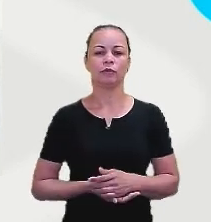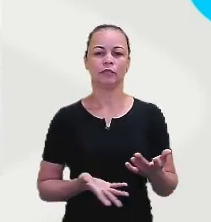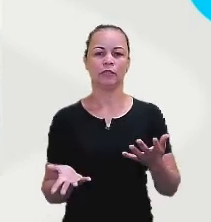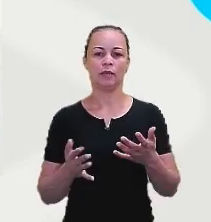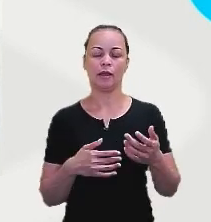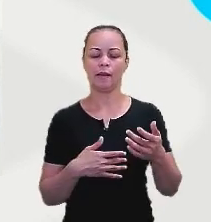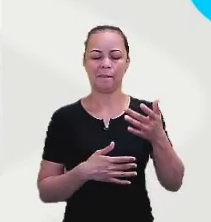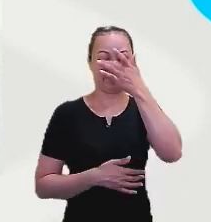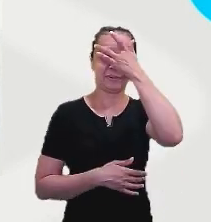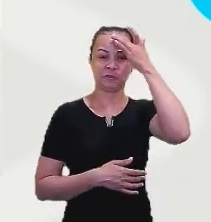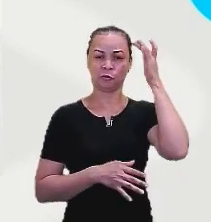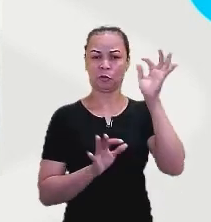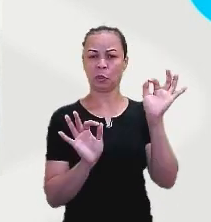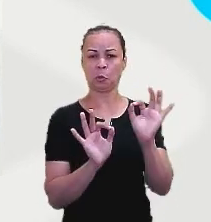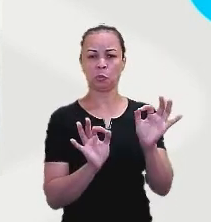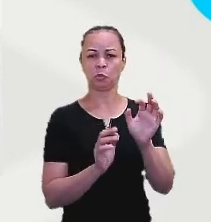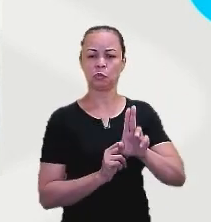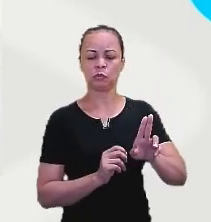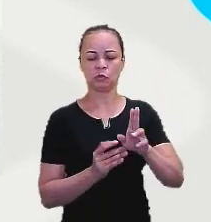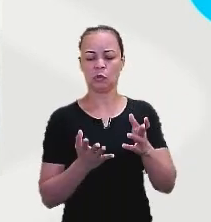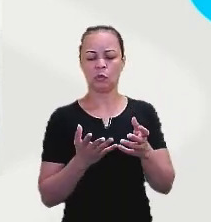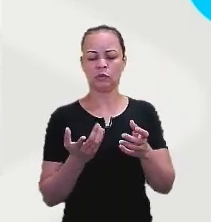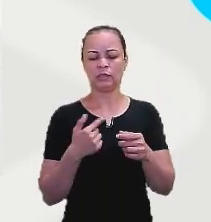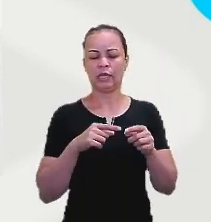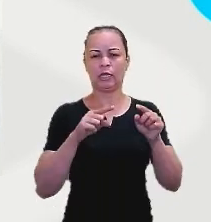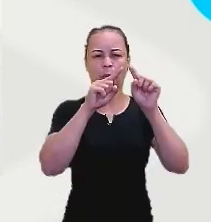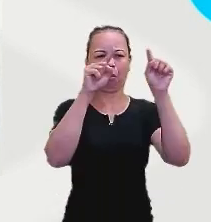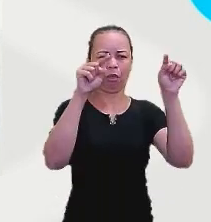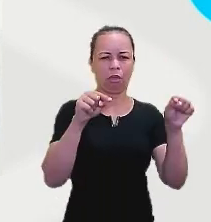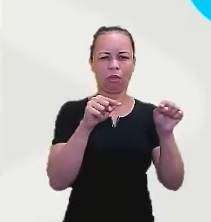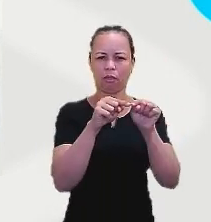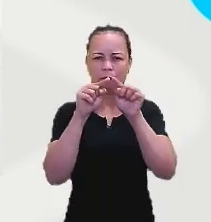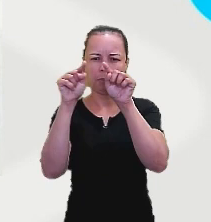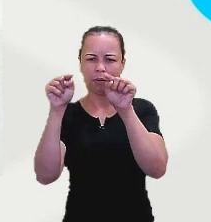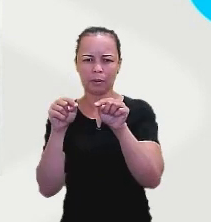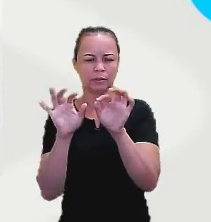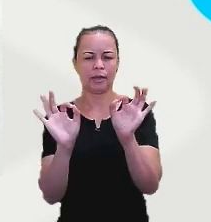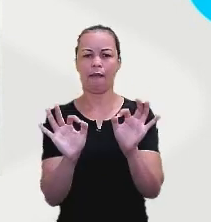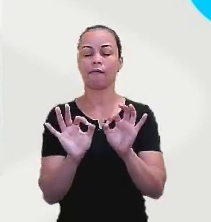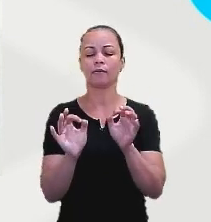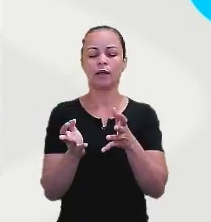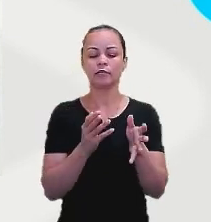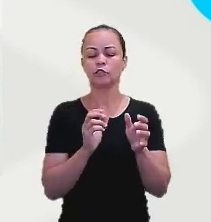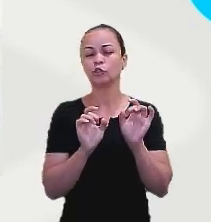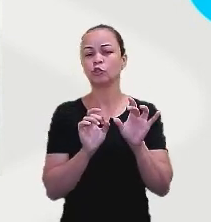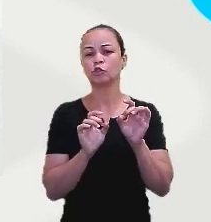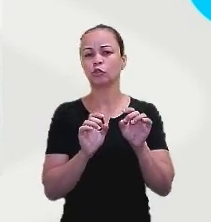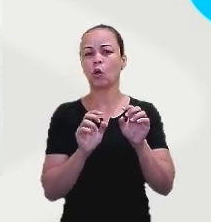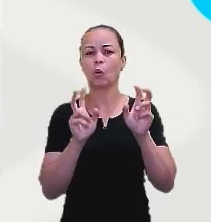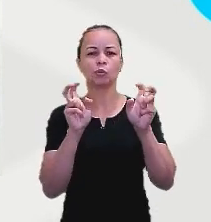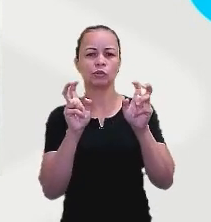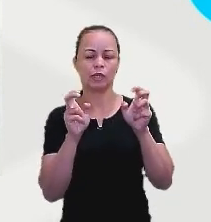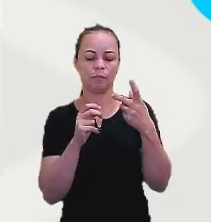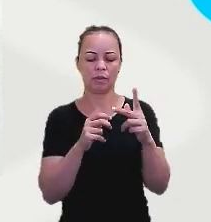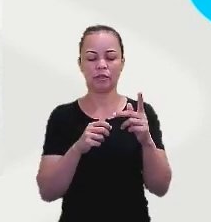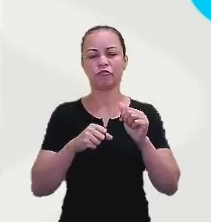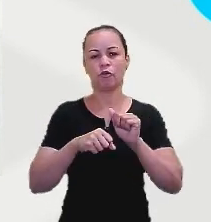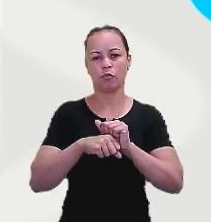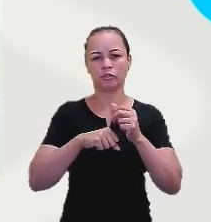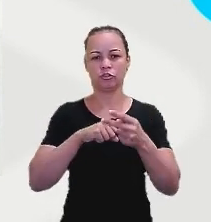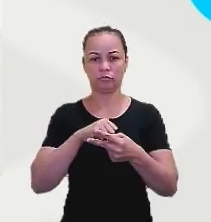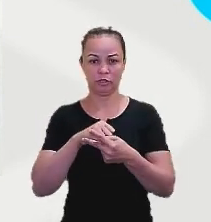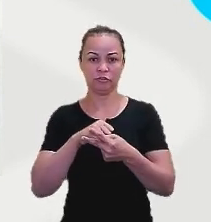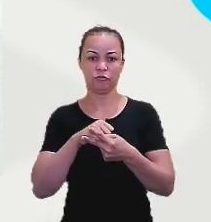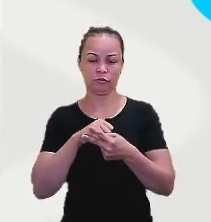não utilizou nem retângulo, nem figuras, nem nada. Colocou apenas o assunto, que foi adjetivos,